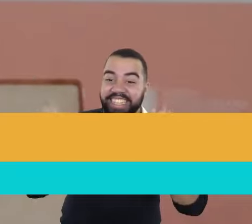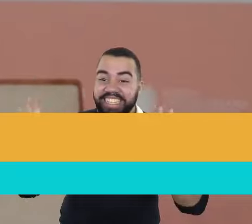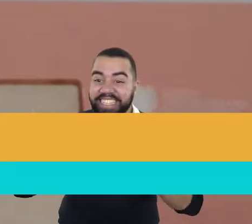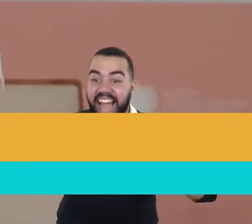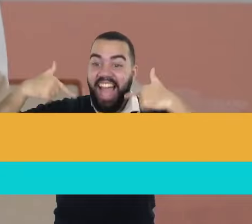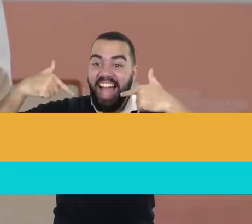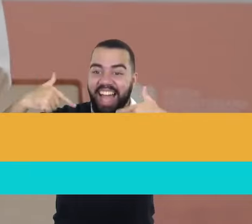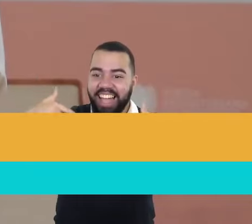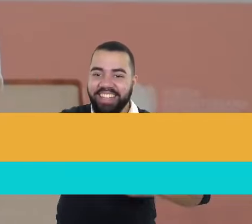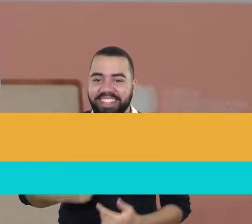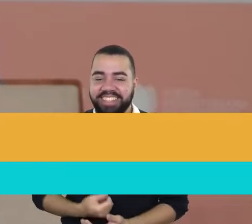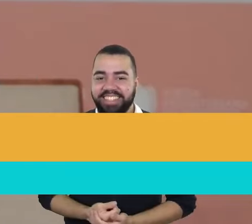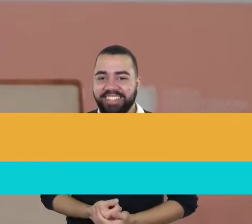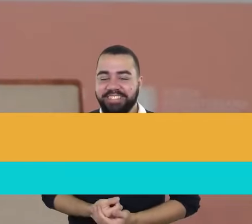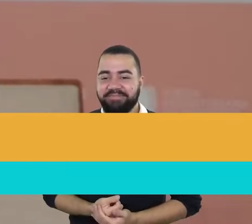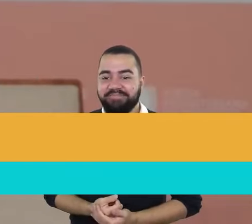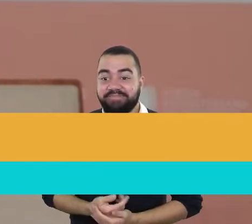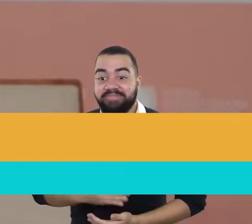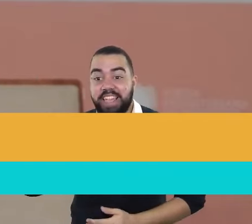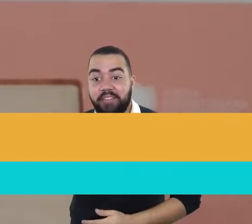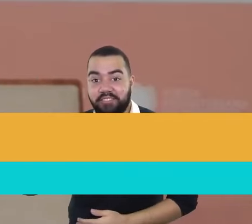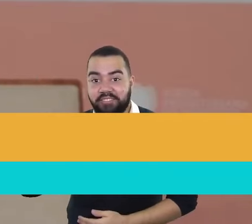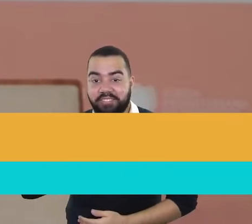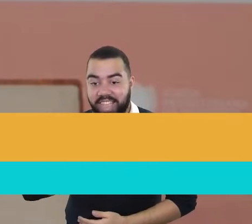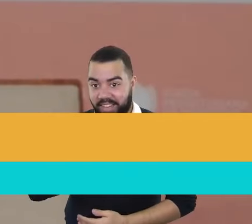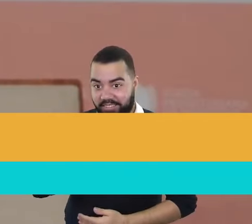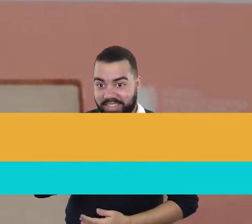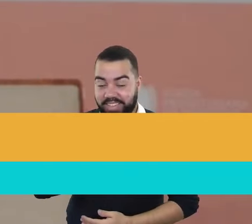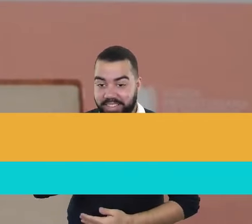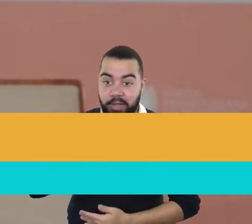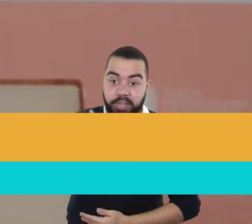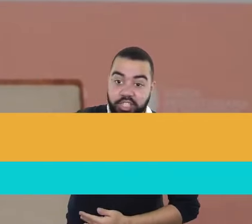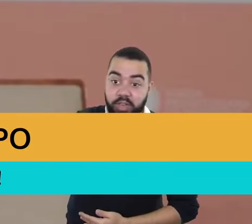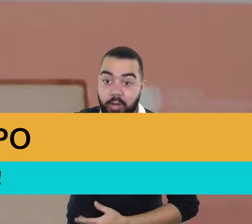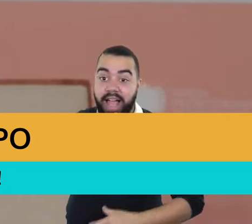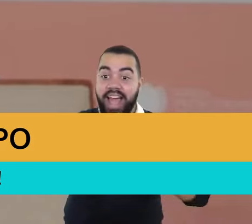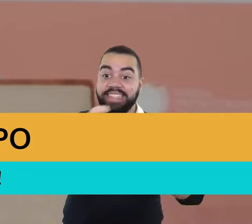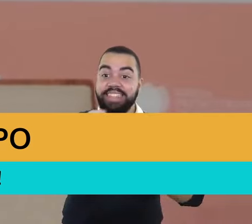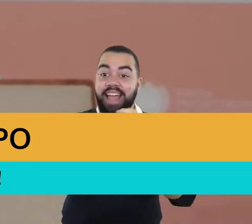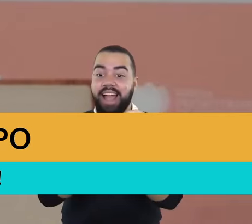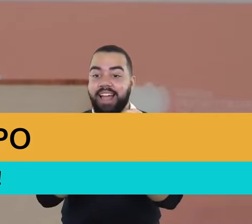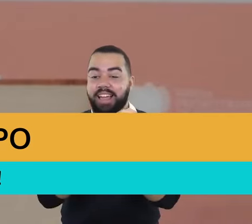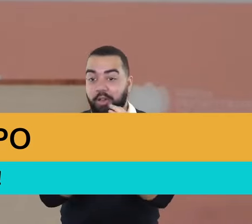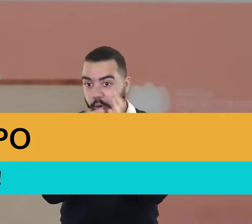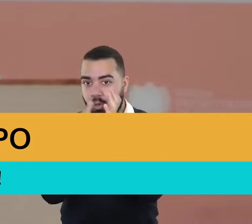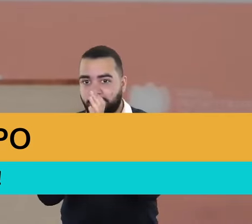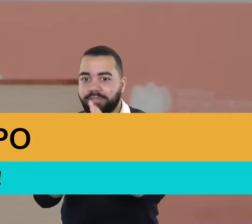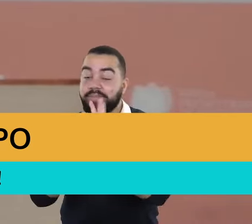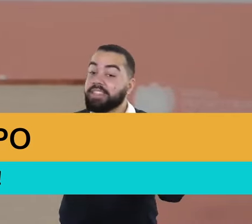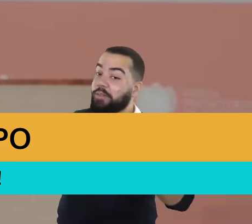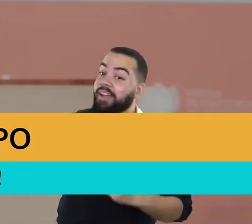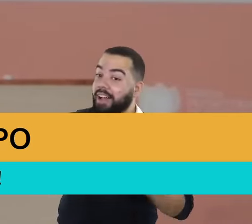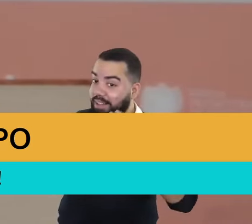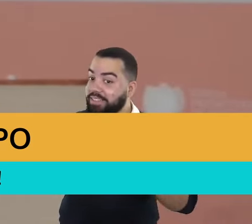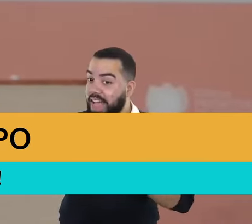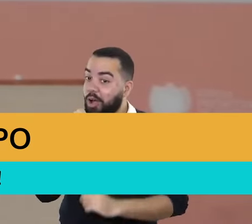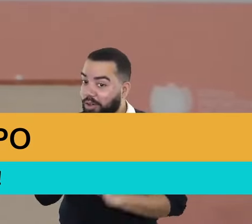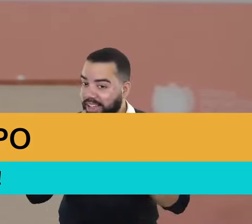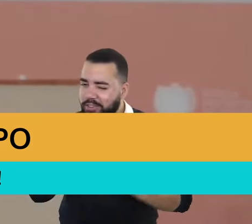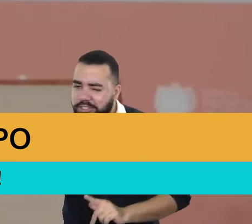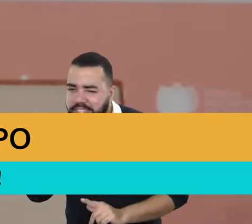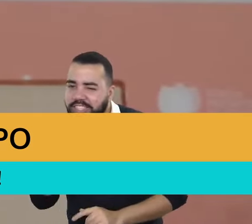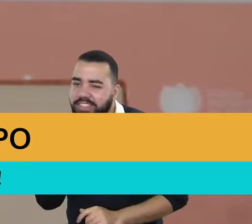têm ideia. A nossa amiga pediu pra eu cantar uma canção. E aí eu vou cantar, tá, gente? Vocês ligam